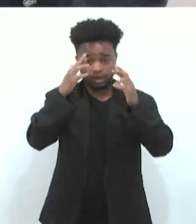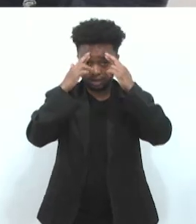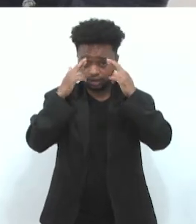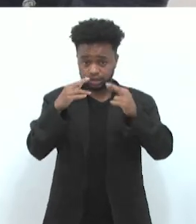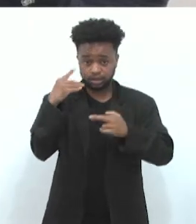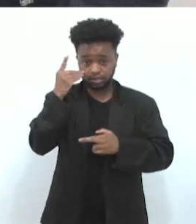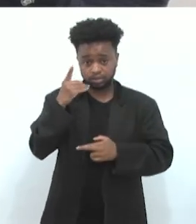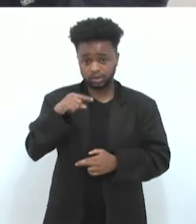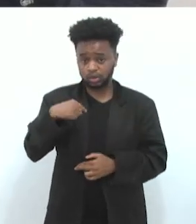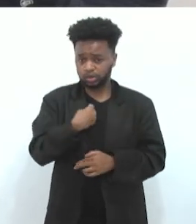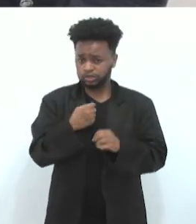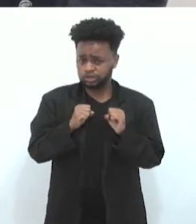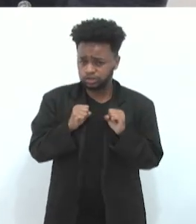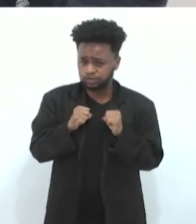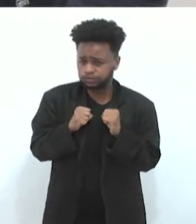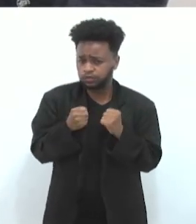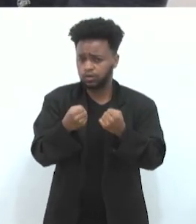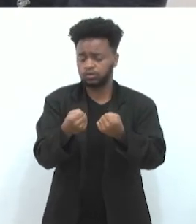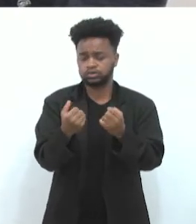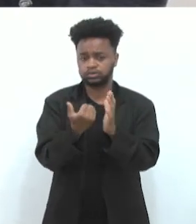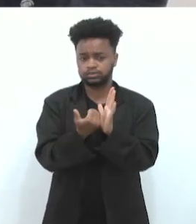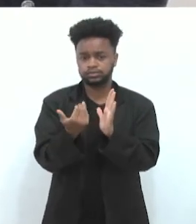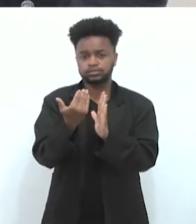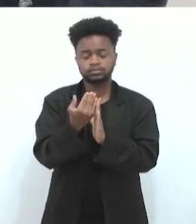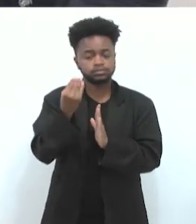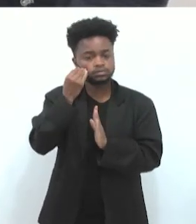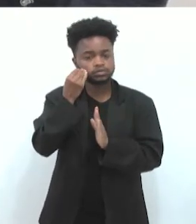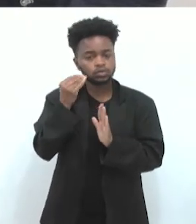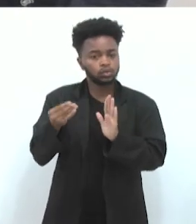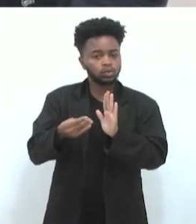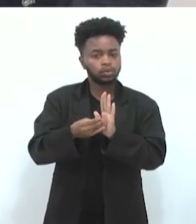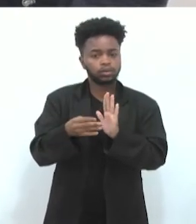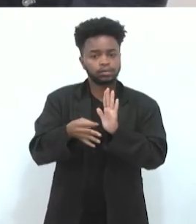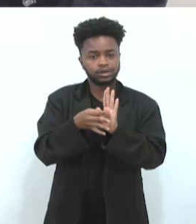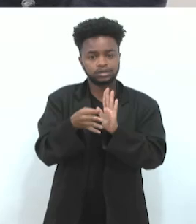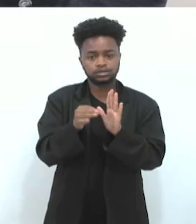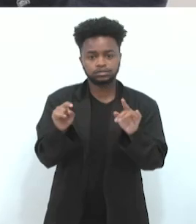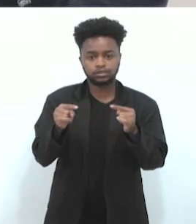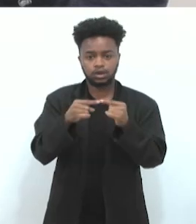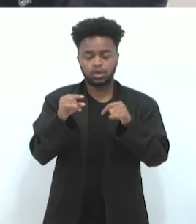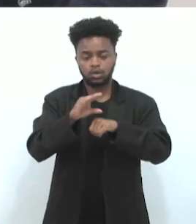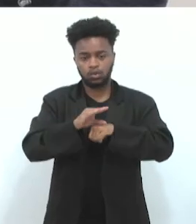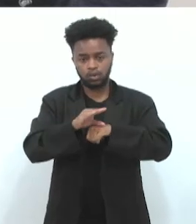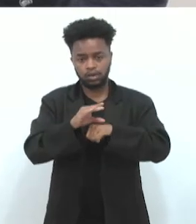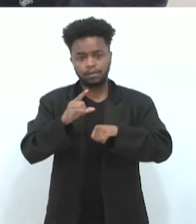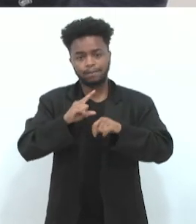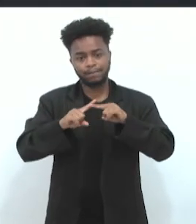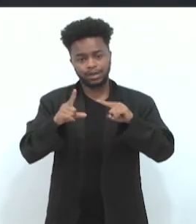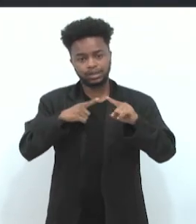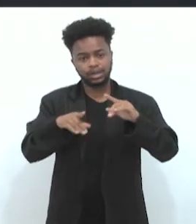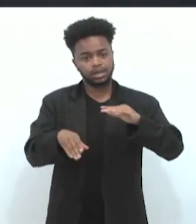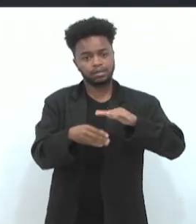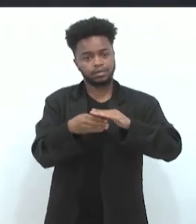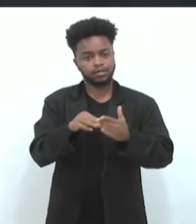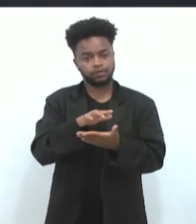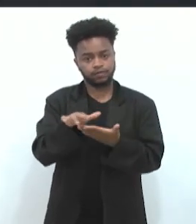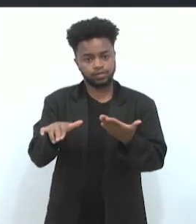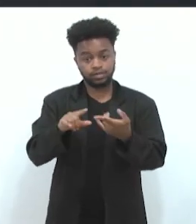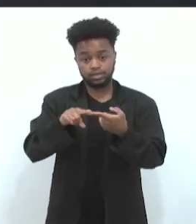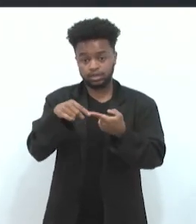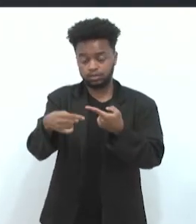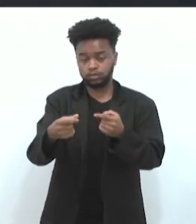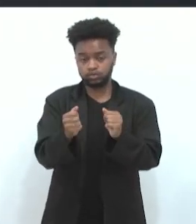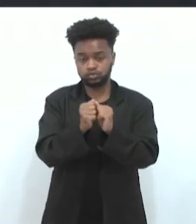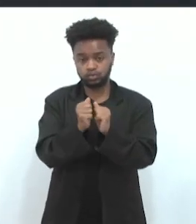um exercício hercúleo de dar o parecer pela constitucionalidade com emendas para depois, em conjunto